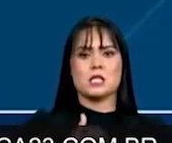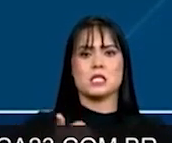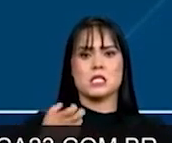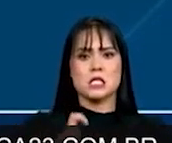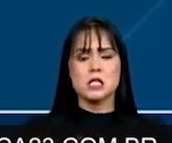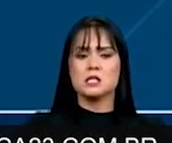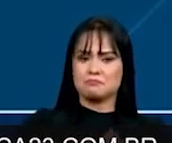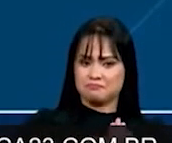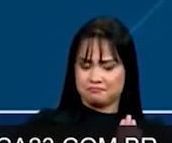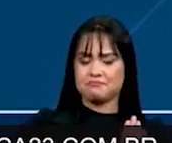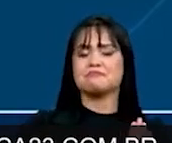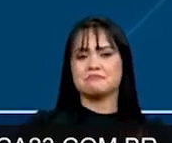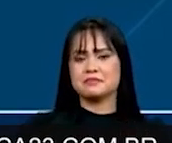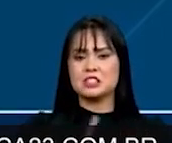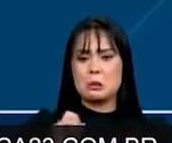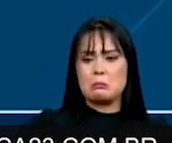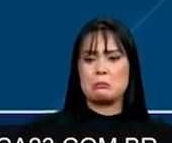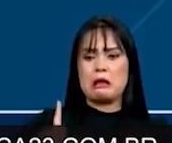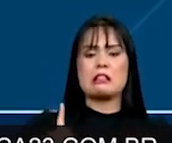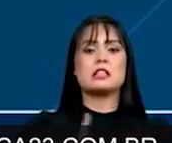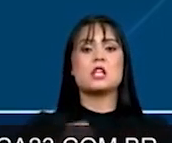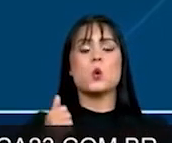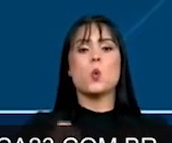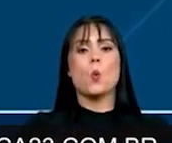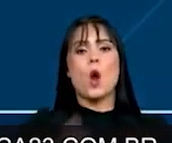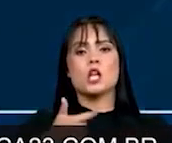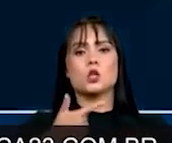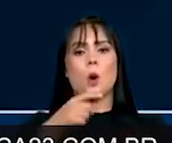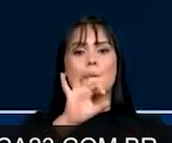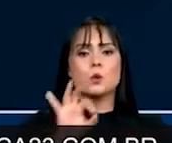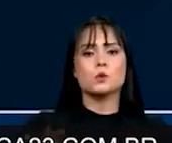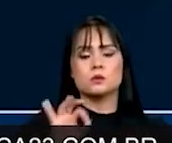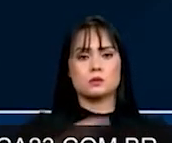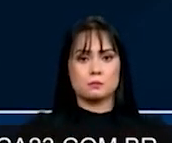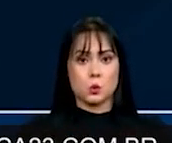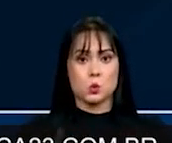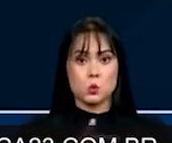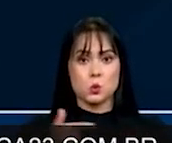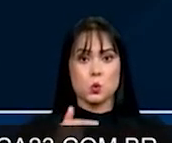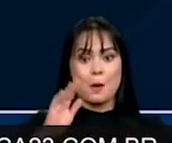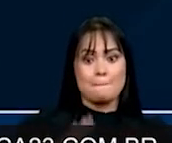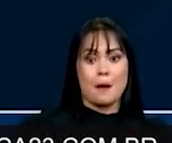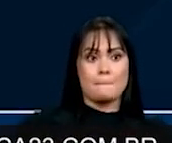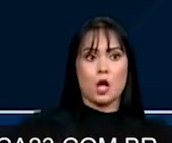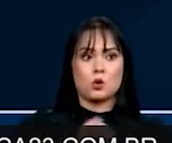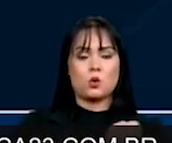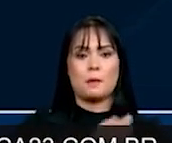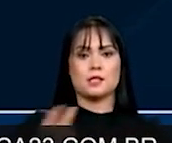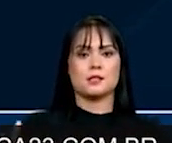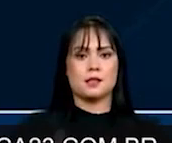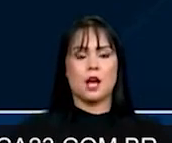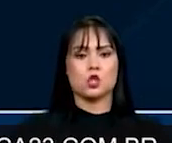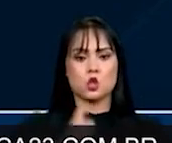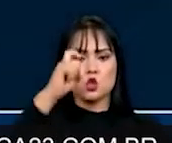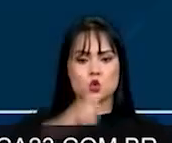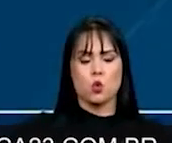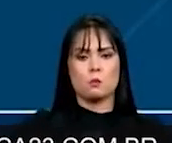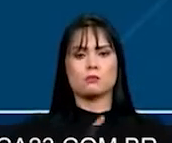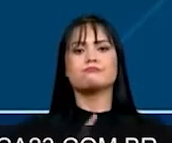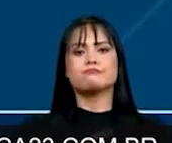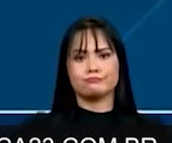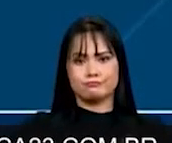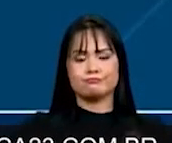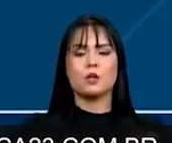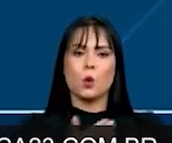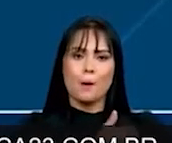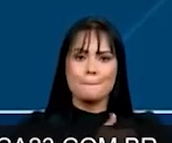12.615 registros, um aumento de quase 2% e o segundo maior número de casos de estupro registrados